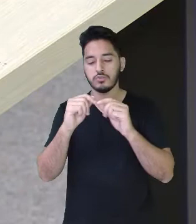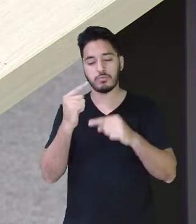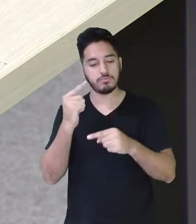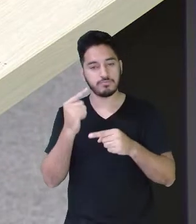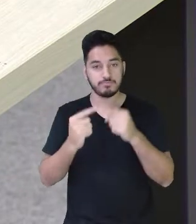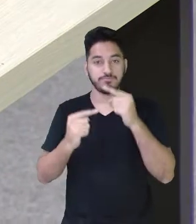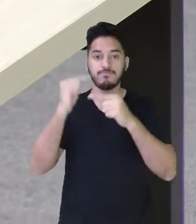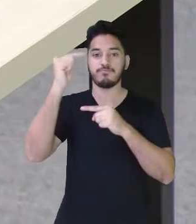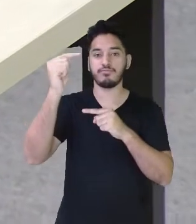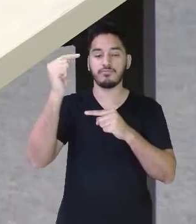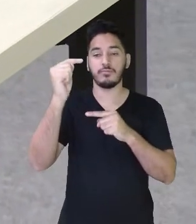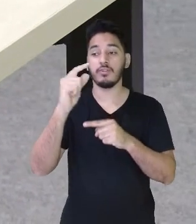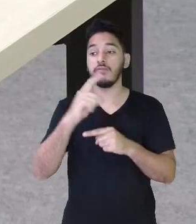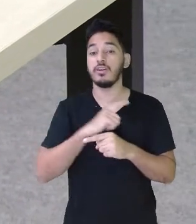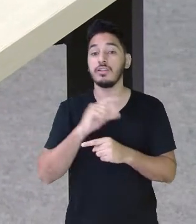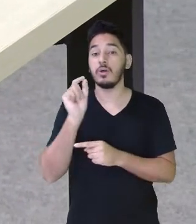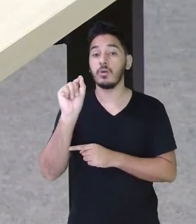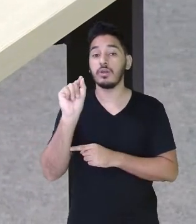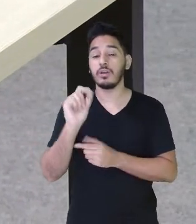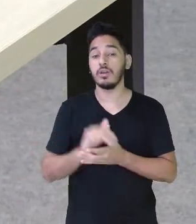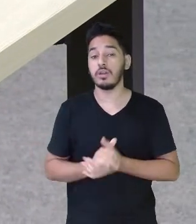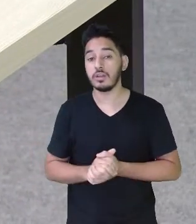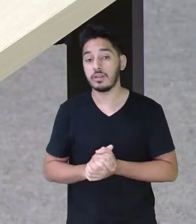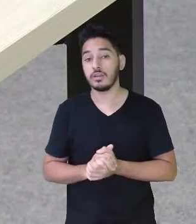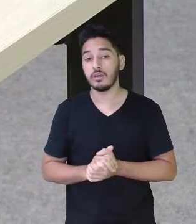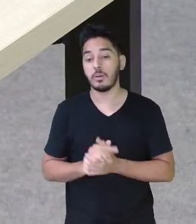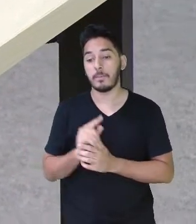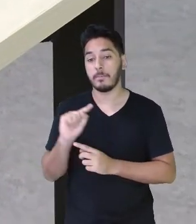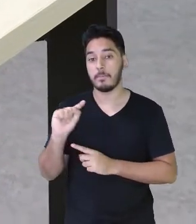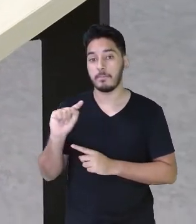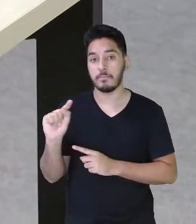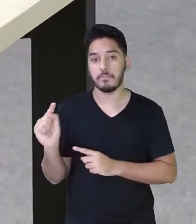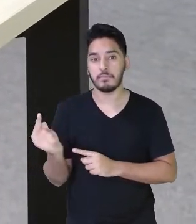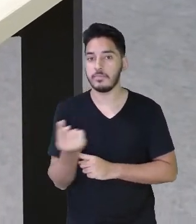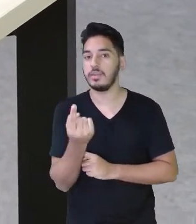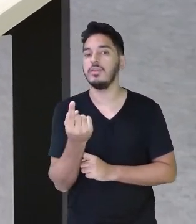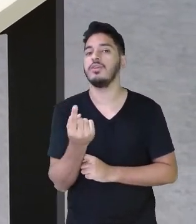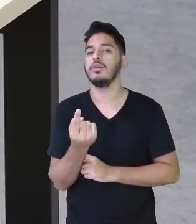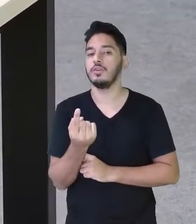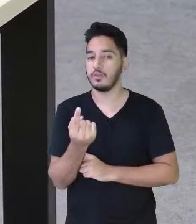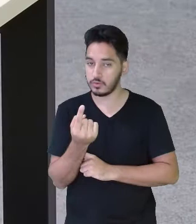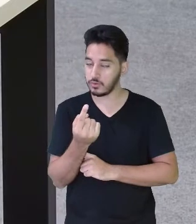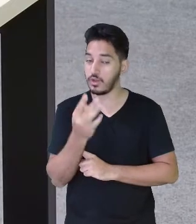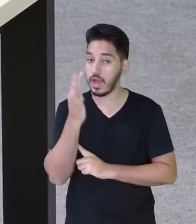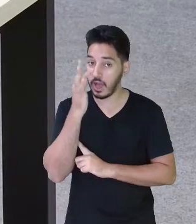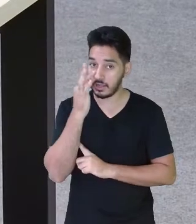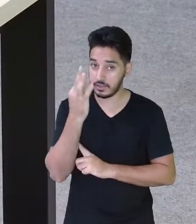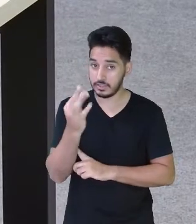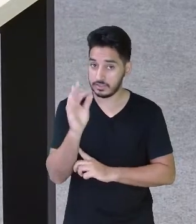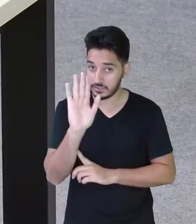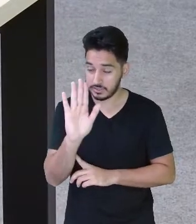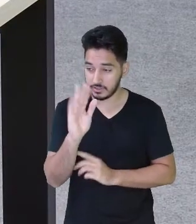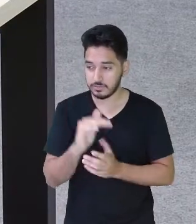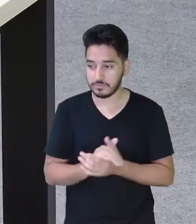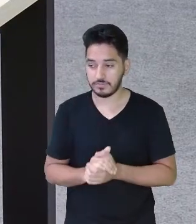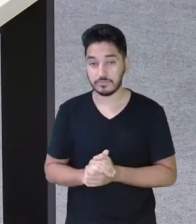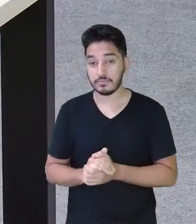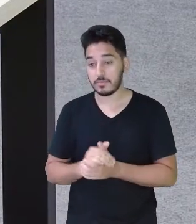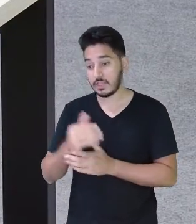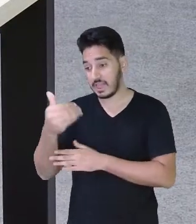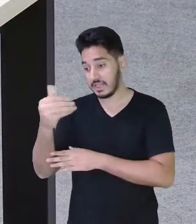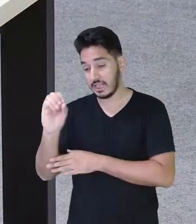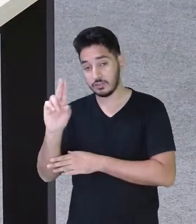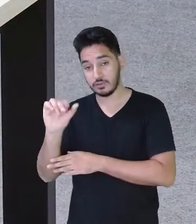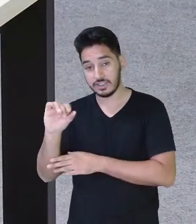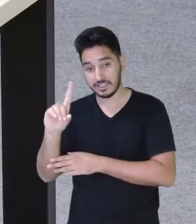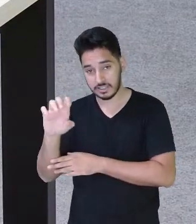E eu vou ter o quê? 1000. Presta atenção, quinto ano. A cada 10